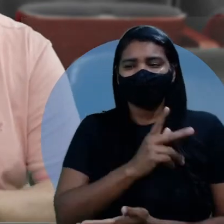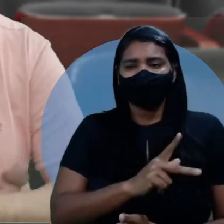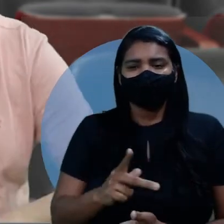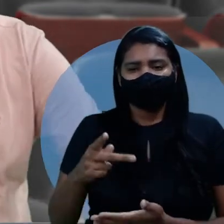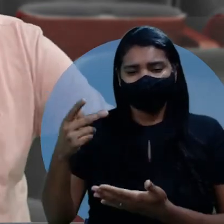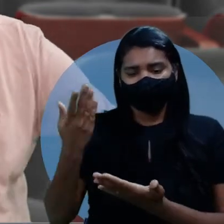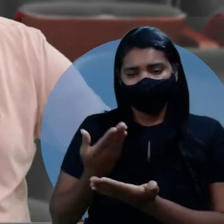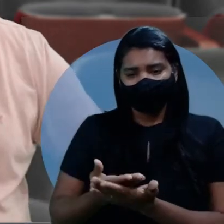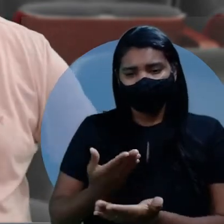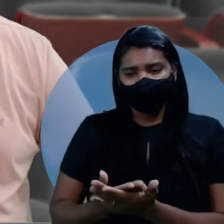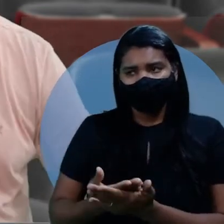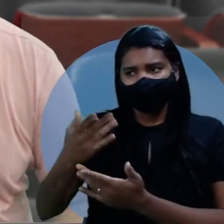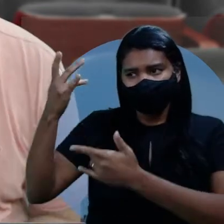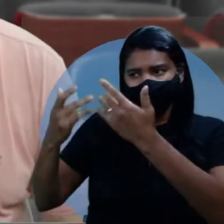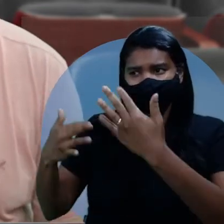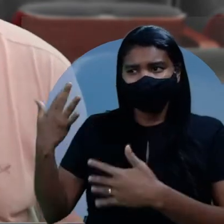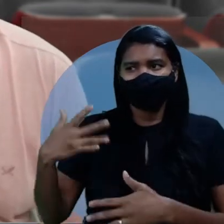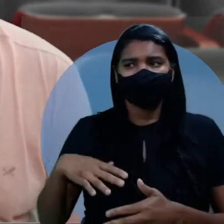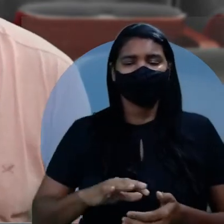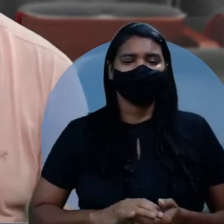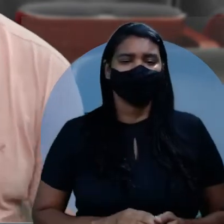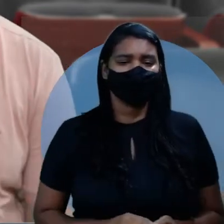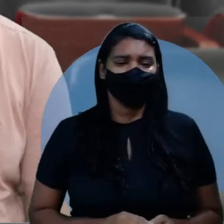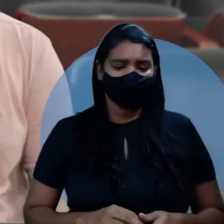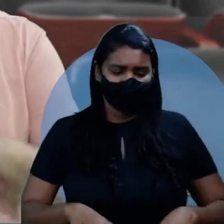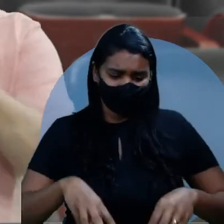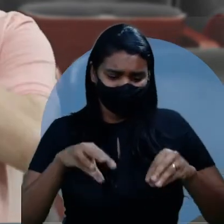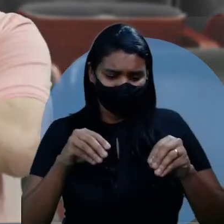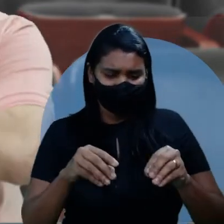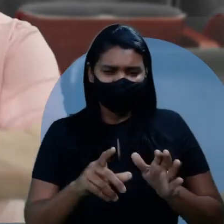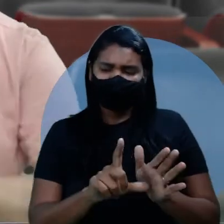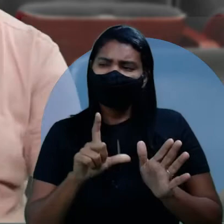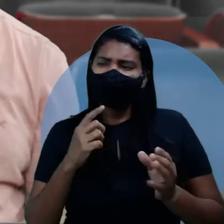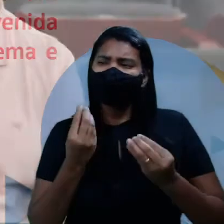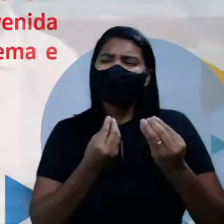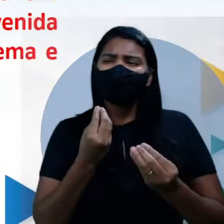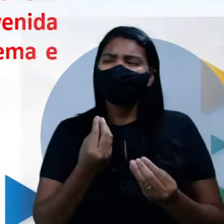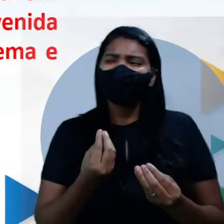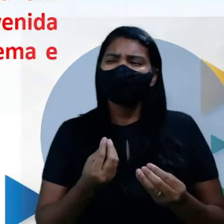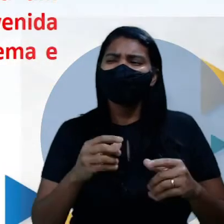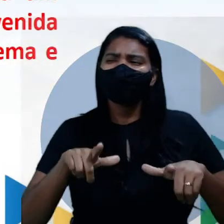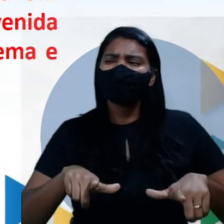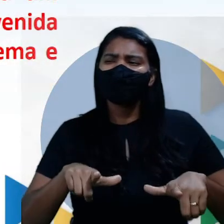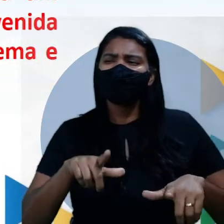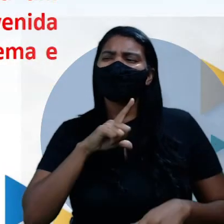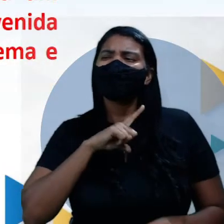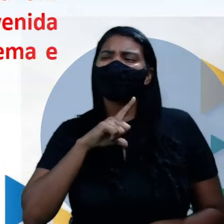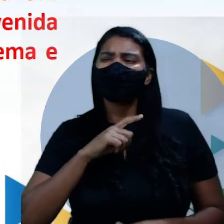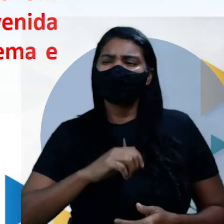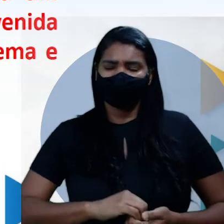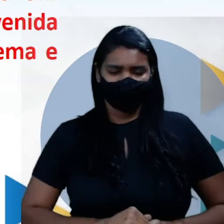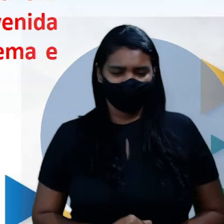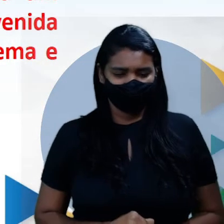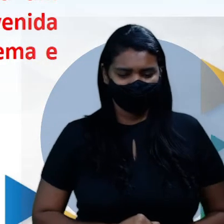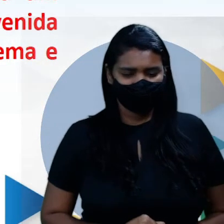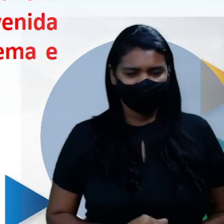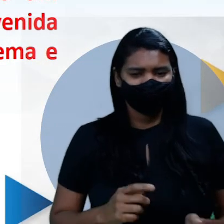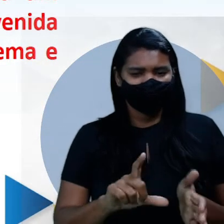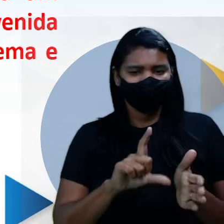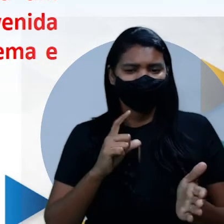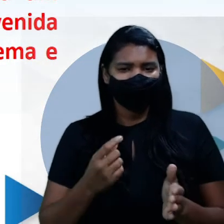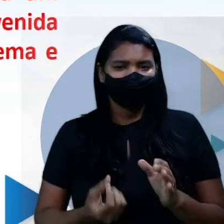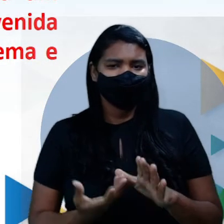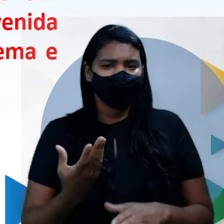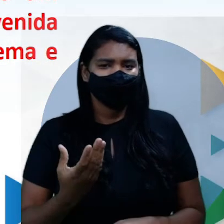que aquele terreno lá do São Luís, o que é que ele era antes? Na tela, professor? Pois é, antes do cinema existia a